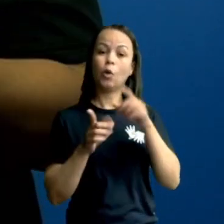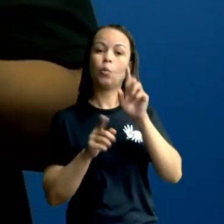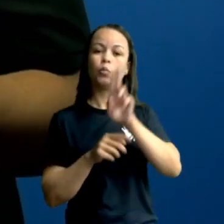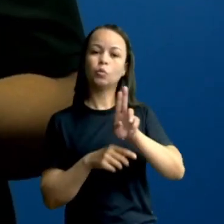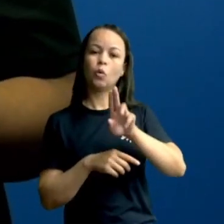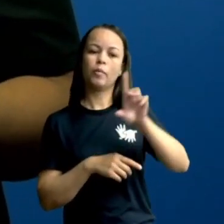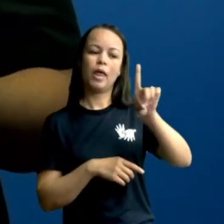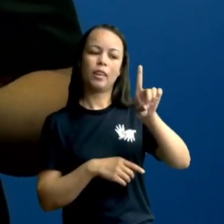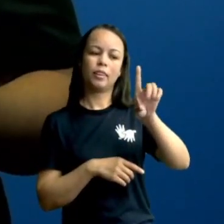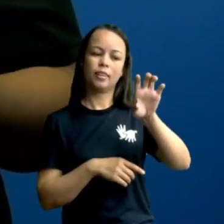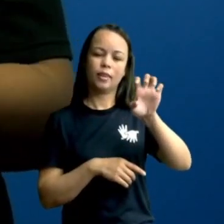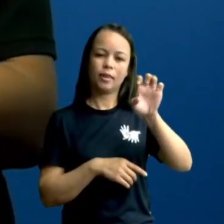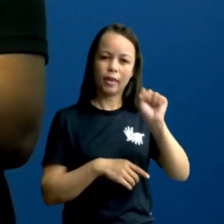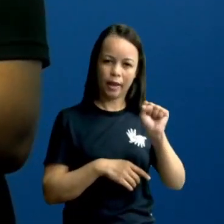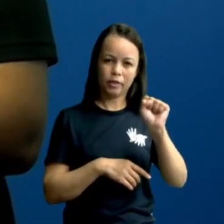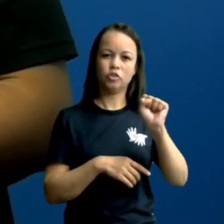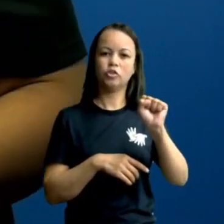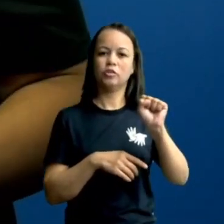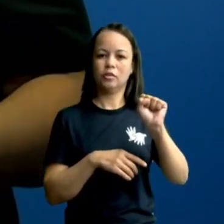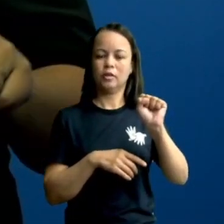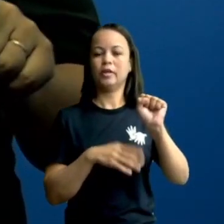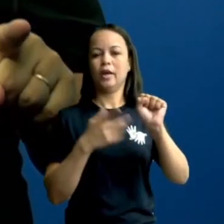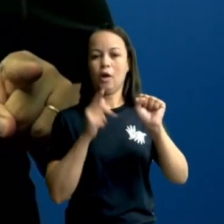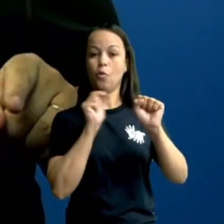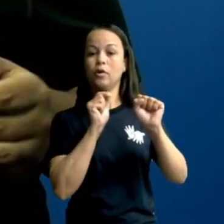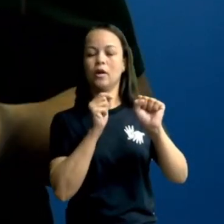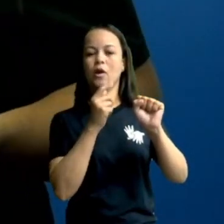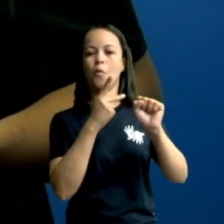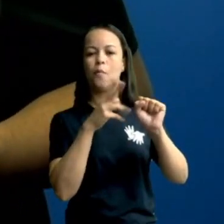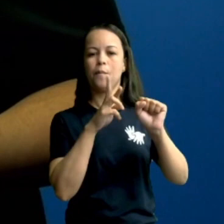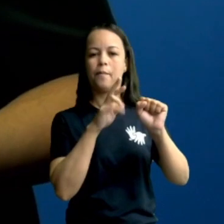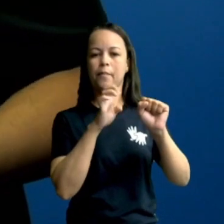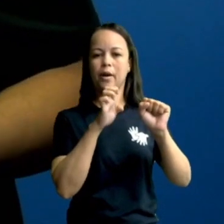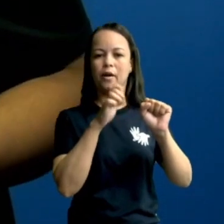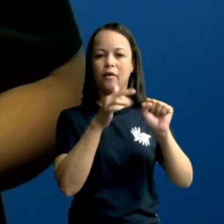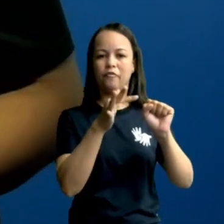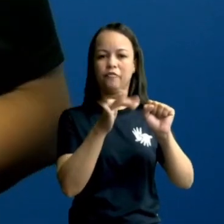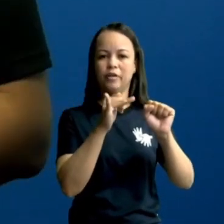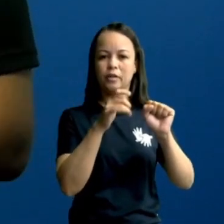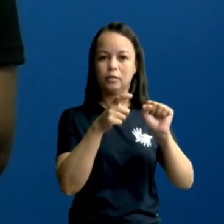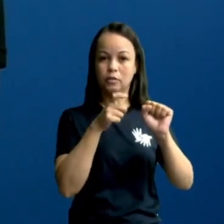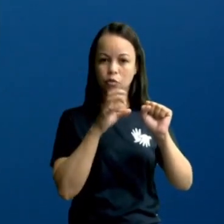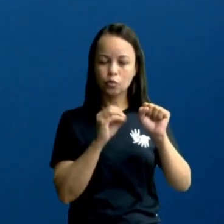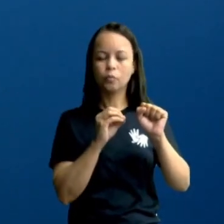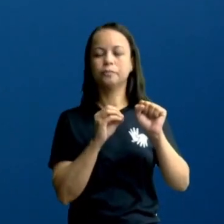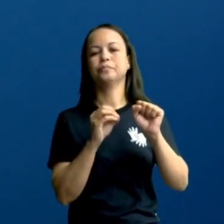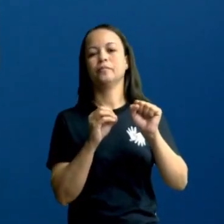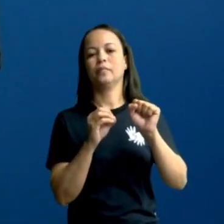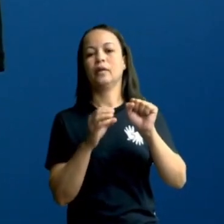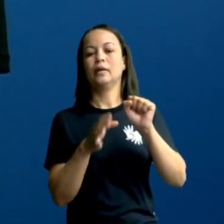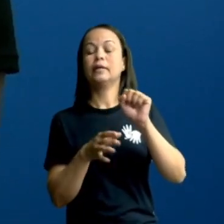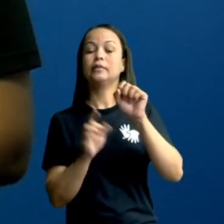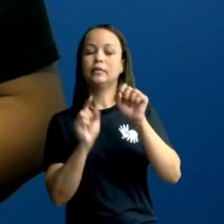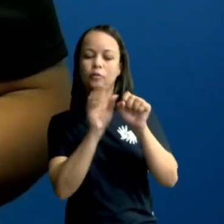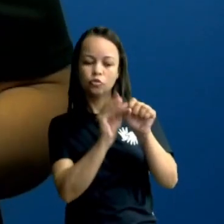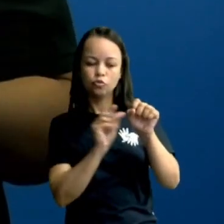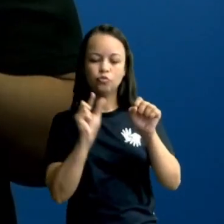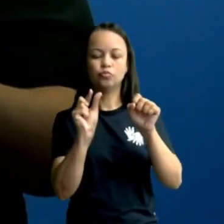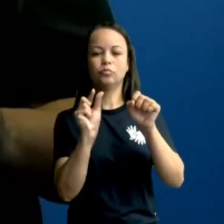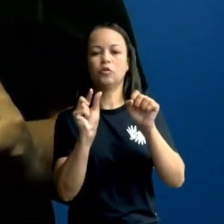seria o prefixo, desfazer. Assim, chamamos de derivação prefixal,